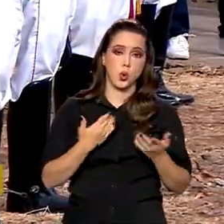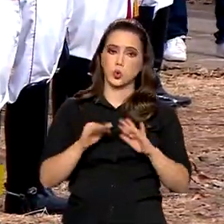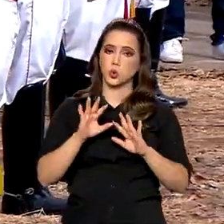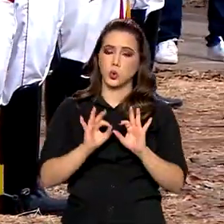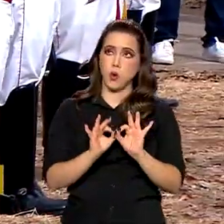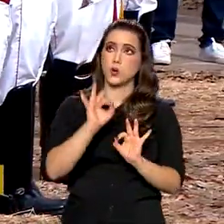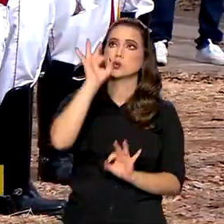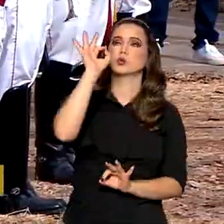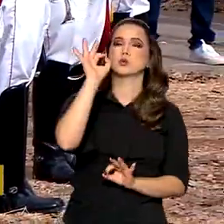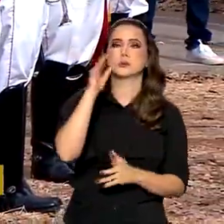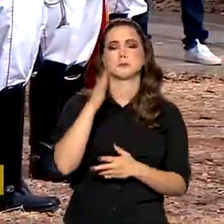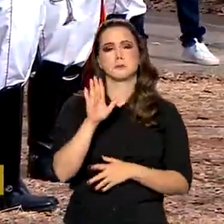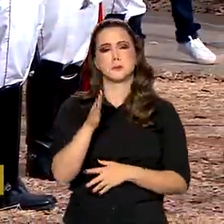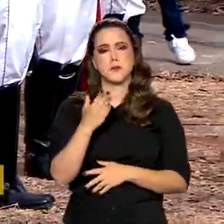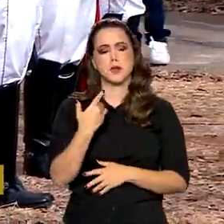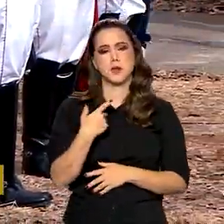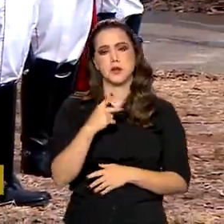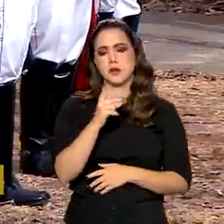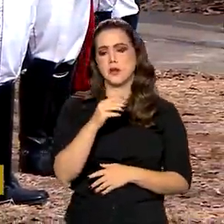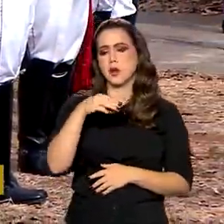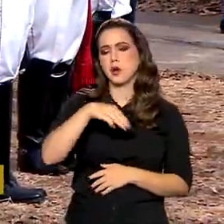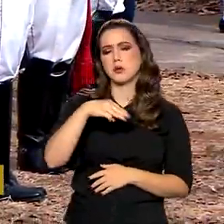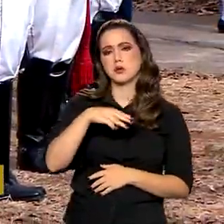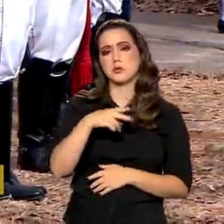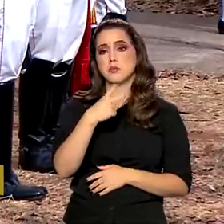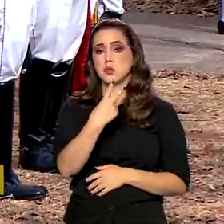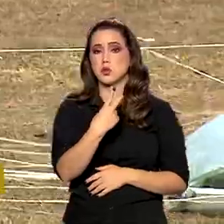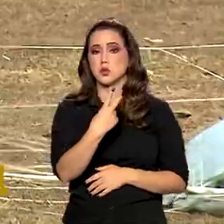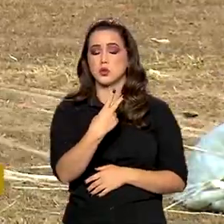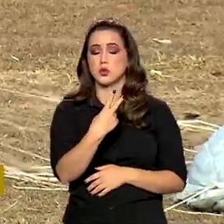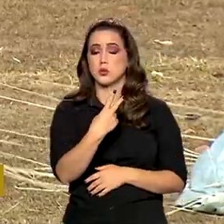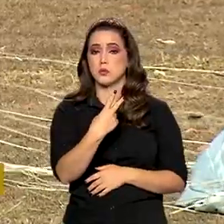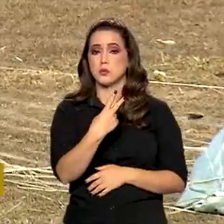cerca, né, transformando para quilômetro, em cerca de